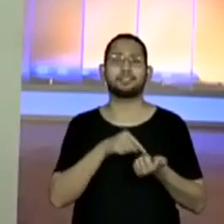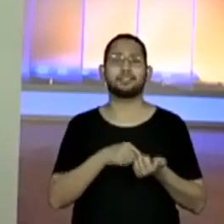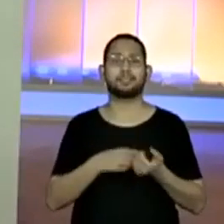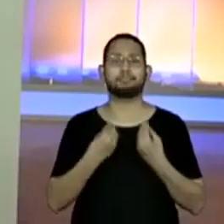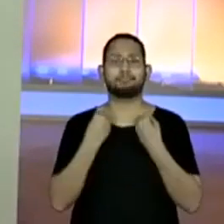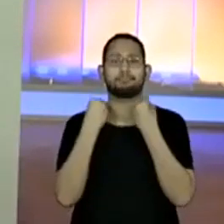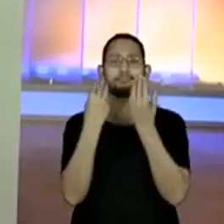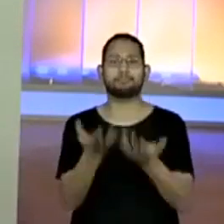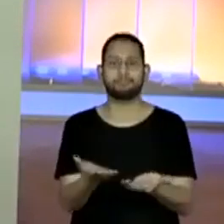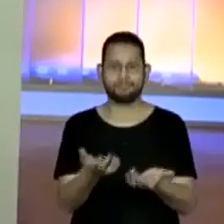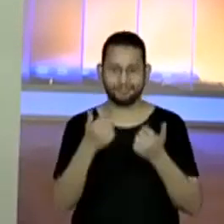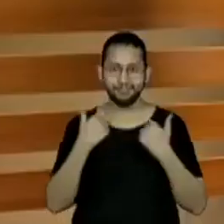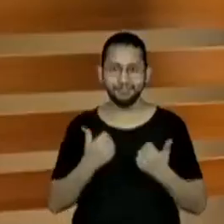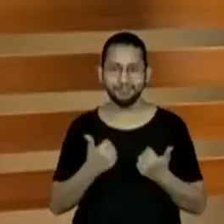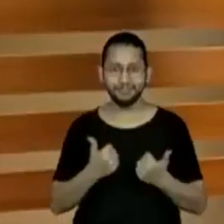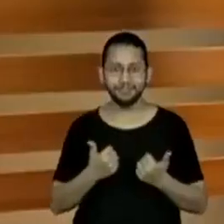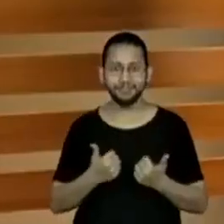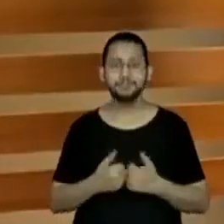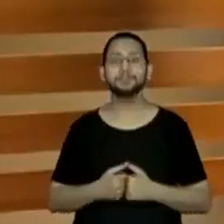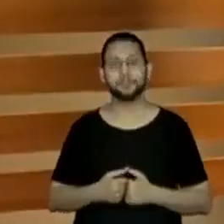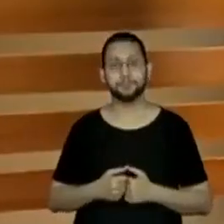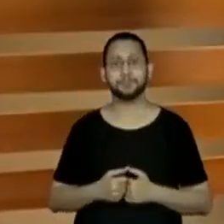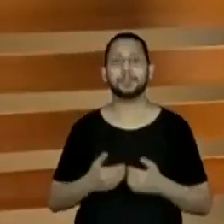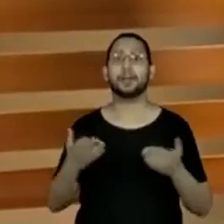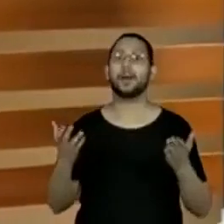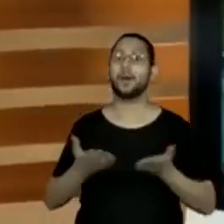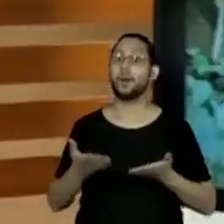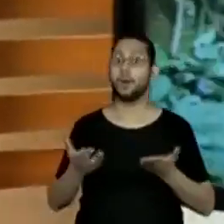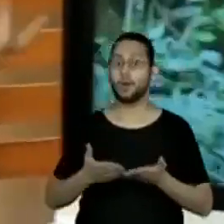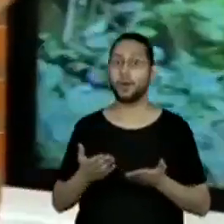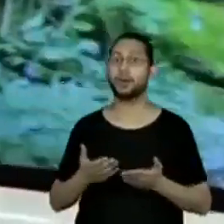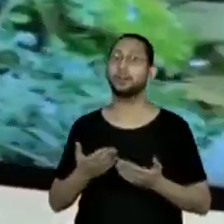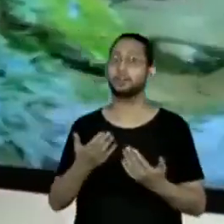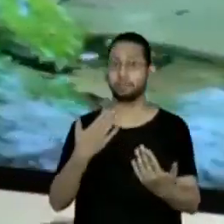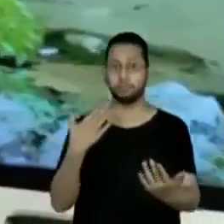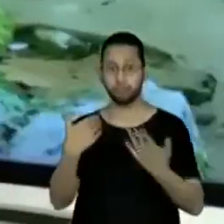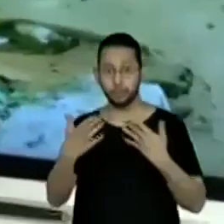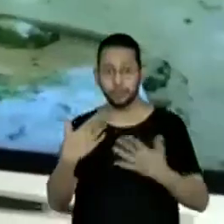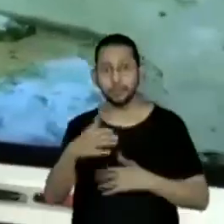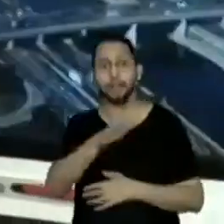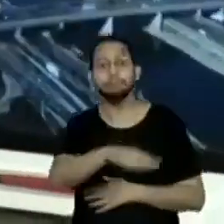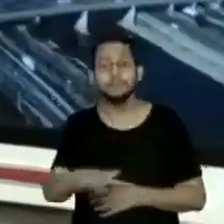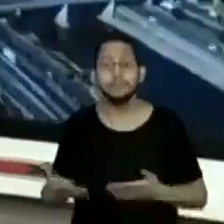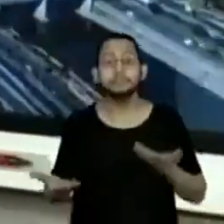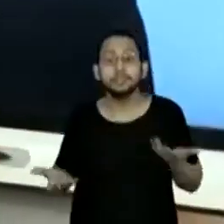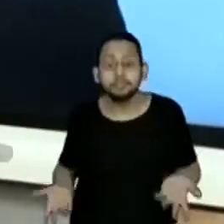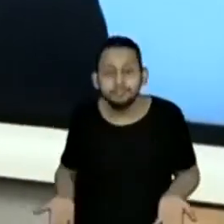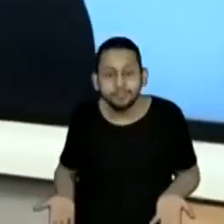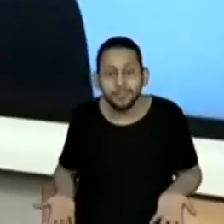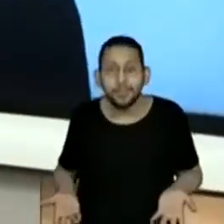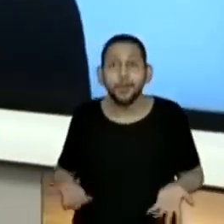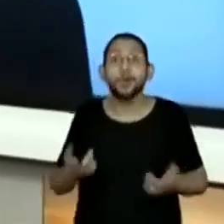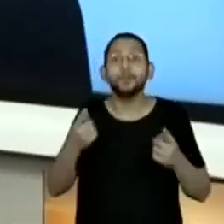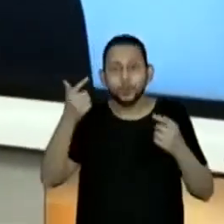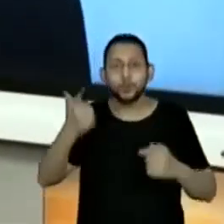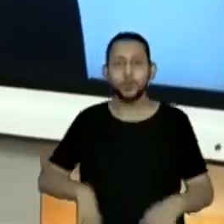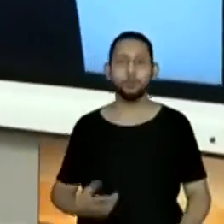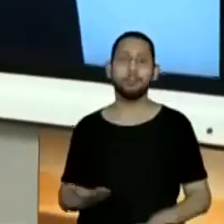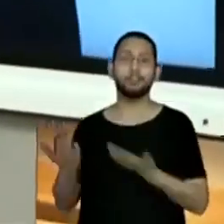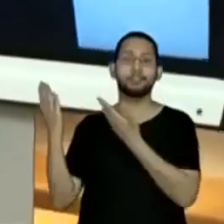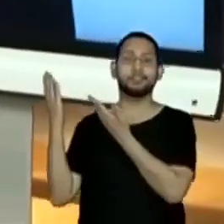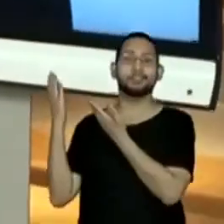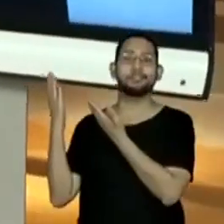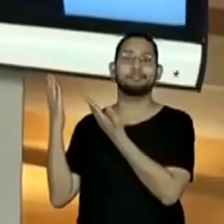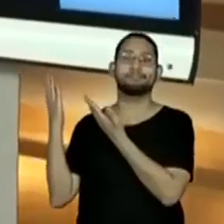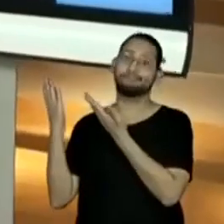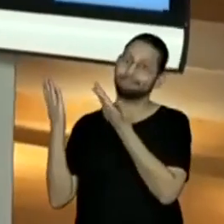você. Tudo bem? Vamos agora voltar aqui falar com as crianças e, para falar com as crianças, eu vou colocar de novo essa imagem.